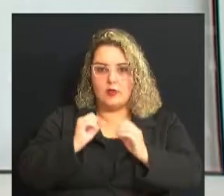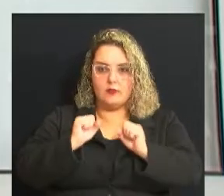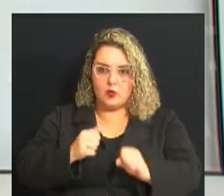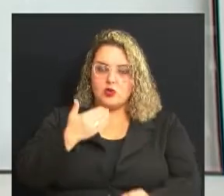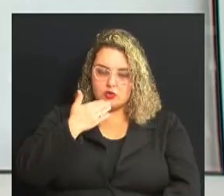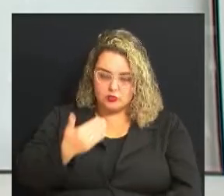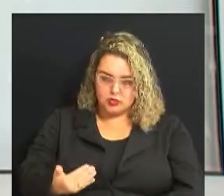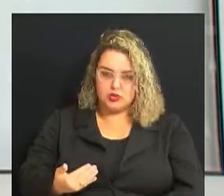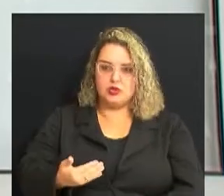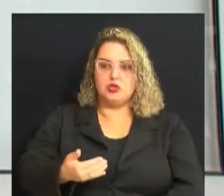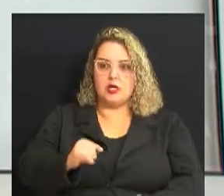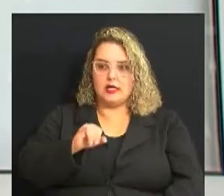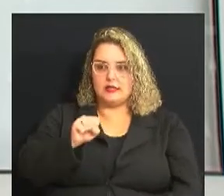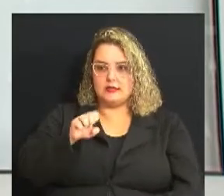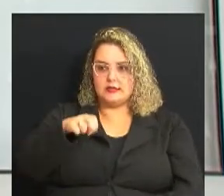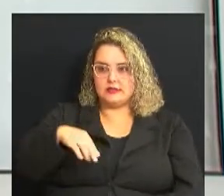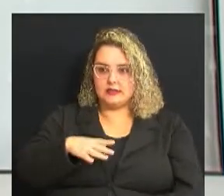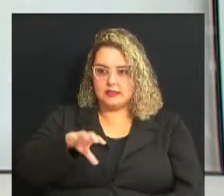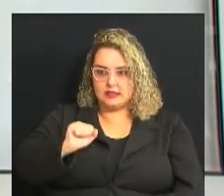o